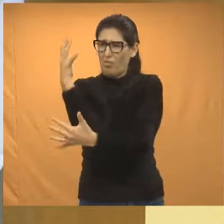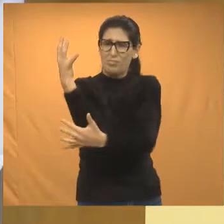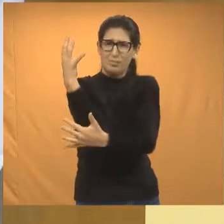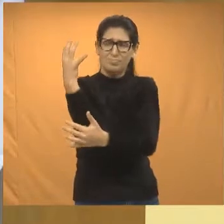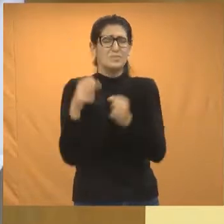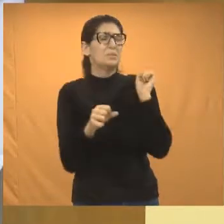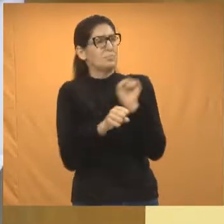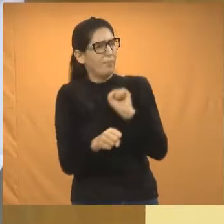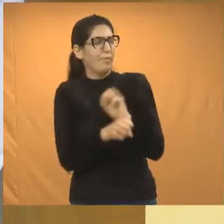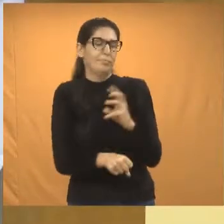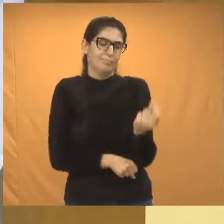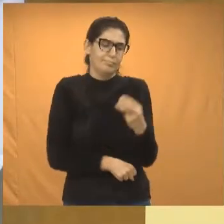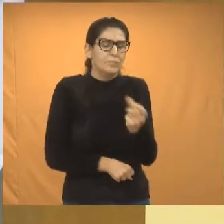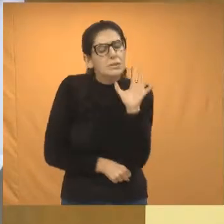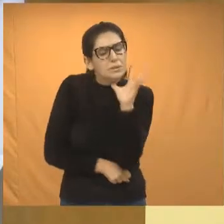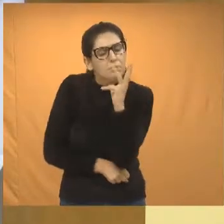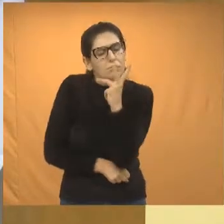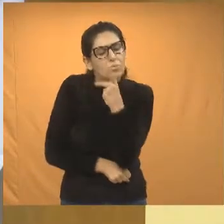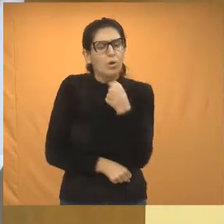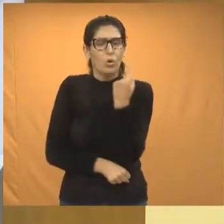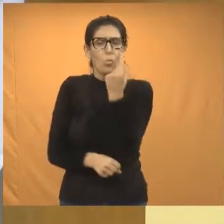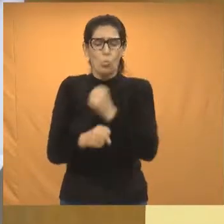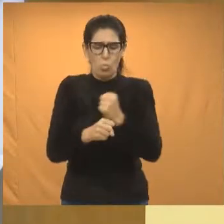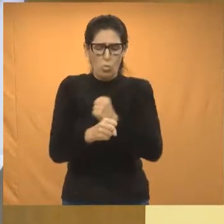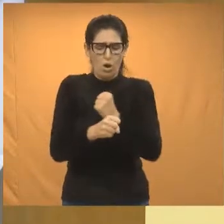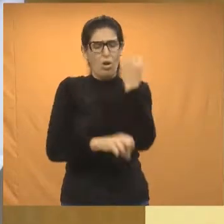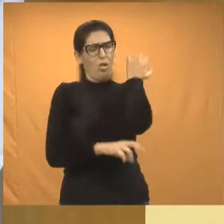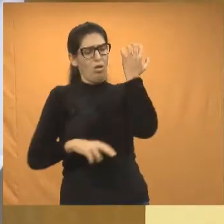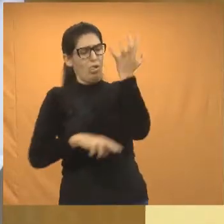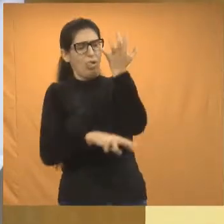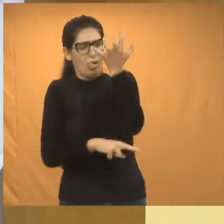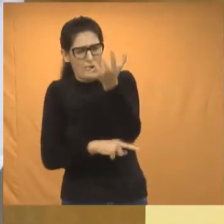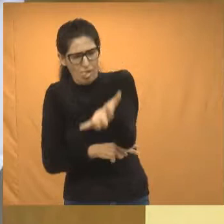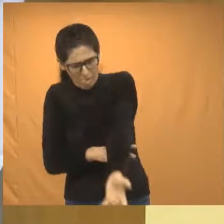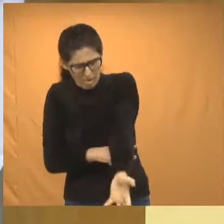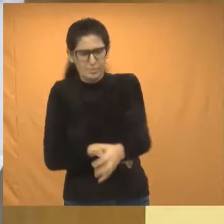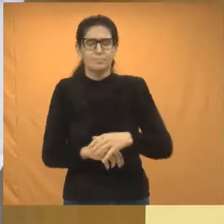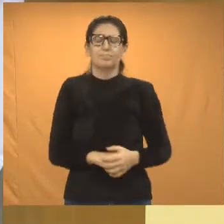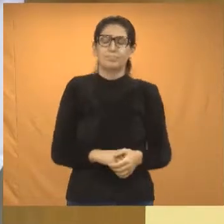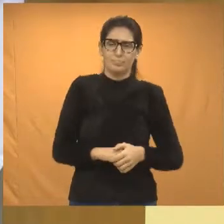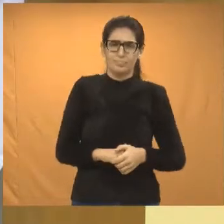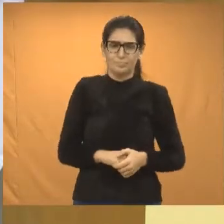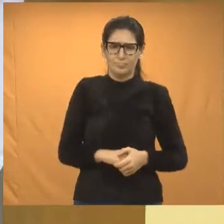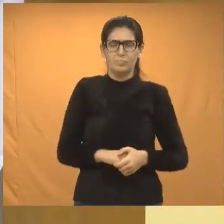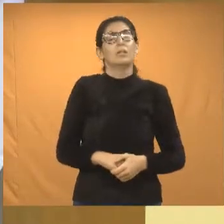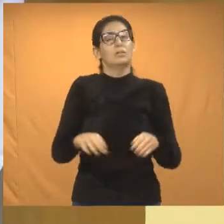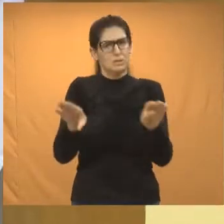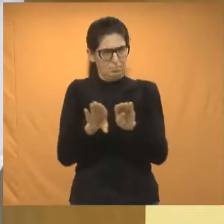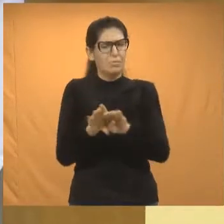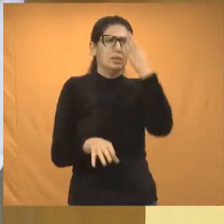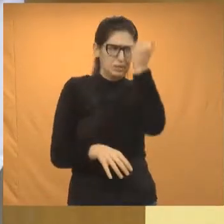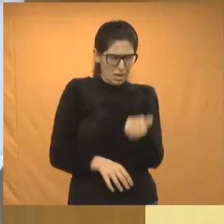não vai retirar. Então, vai ajudar bastante a legislação, eu não tenho dúvida. E também eu não tenho dúvida da seriedade e